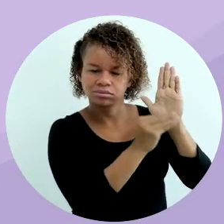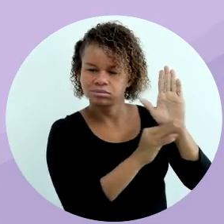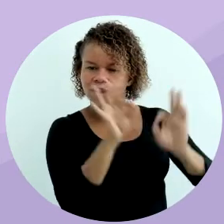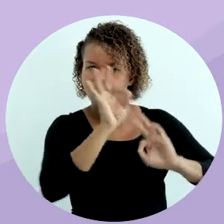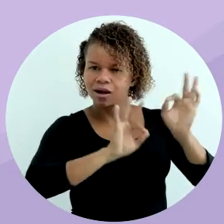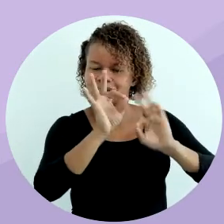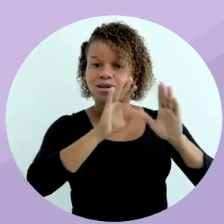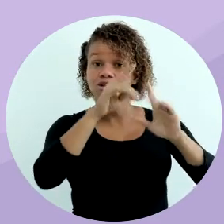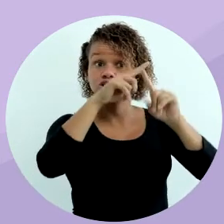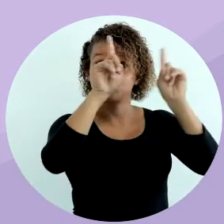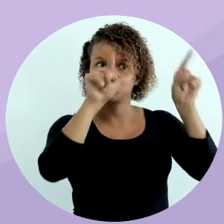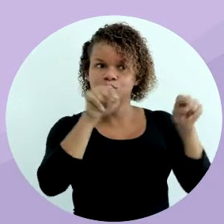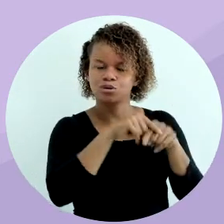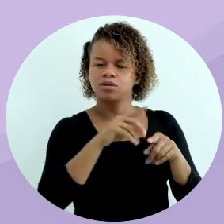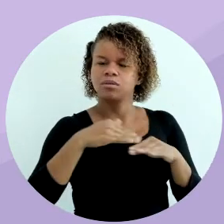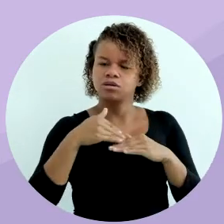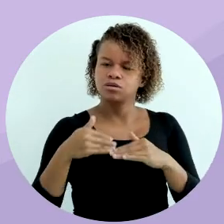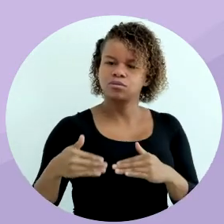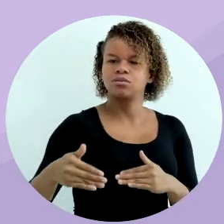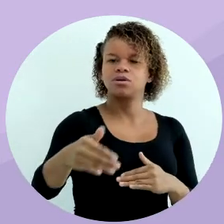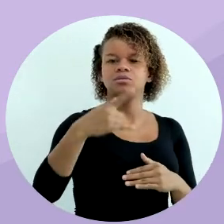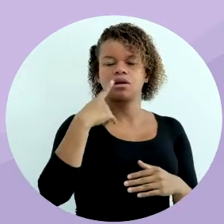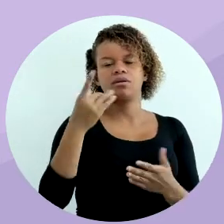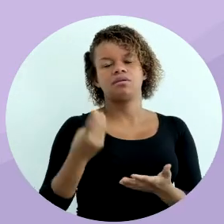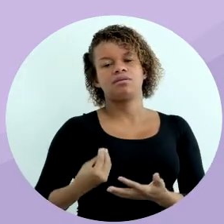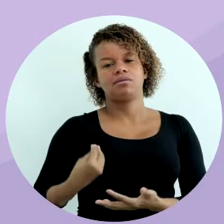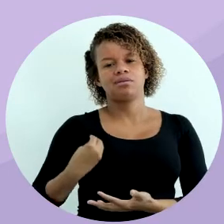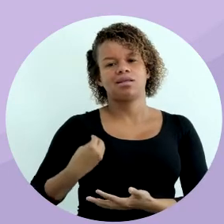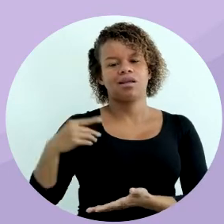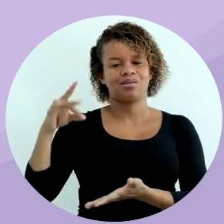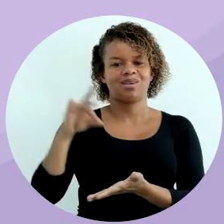inserindo componentes, ou seja, tornando realmente